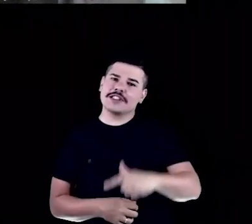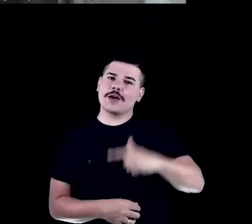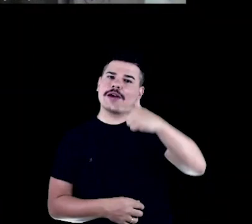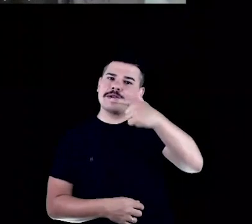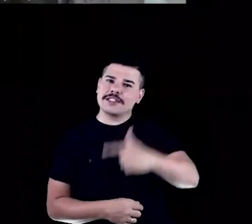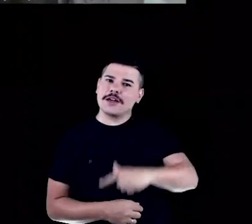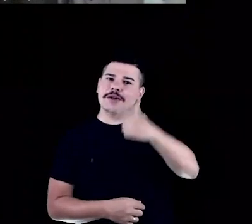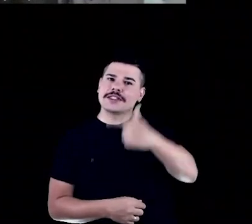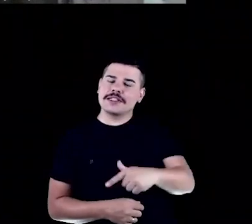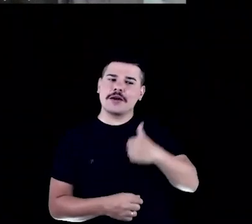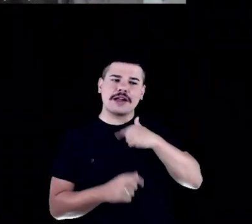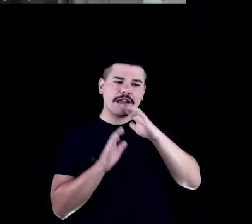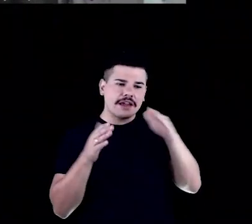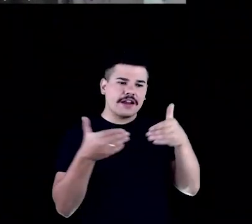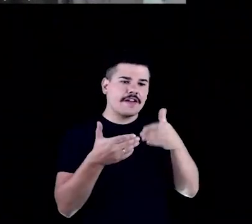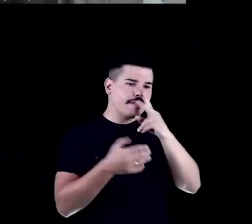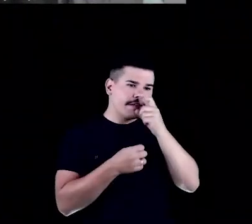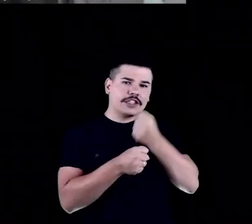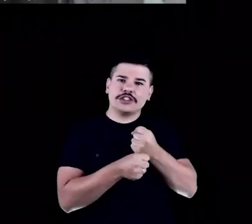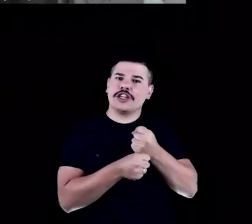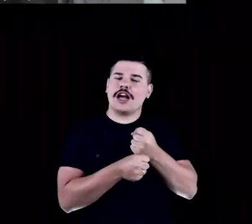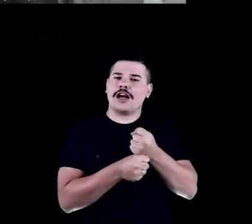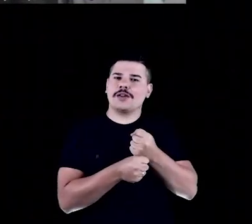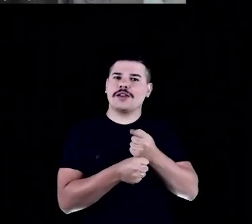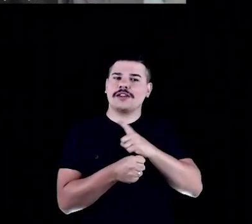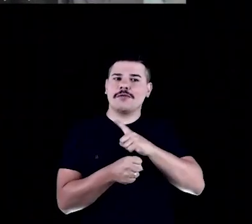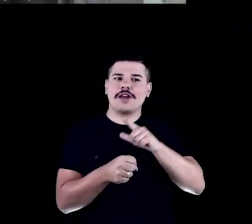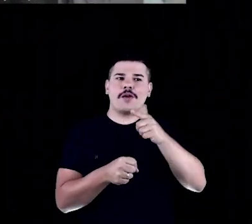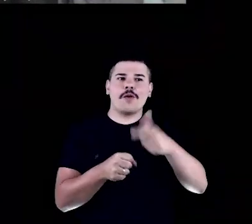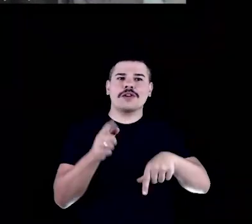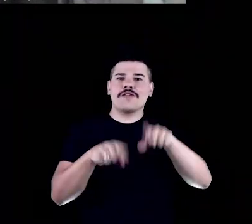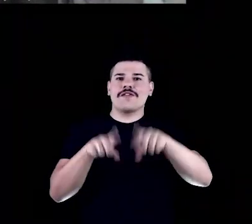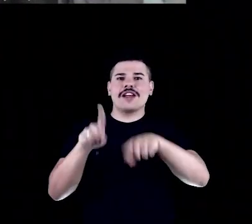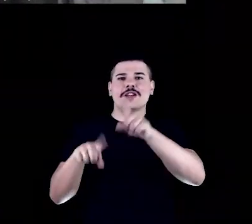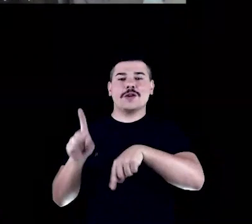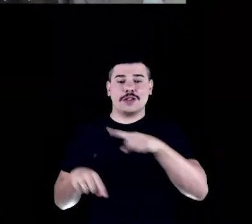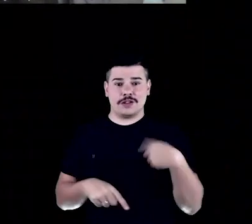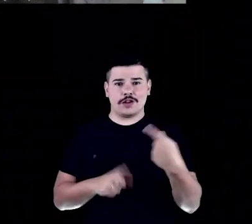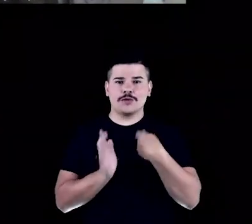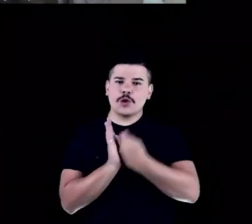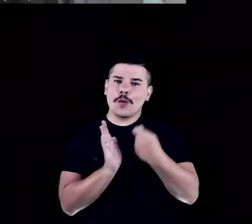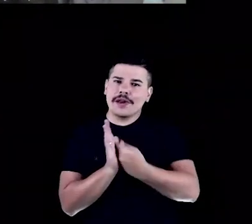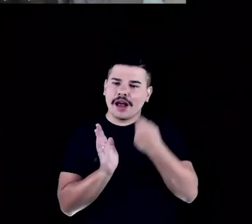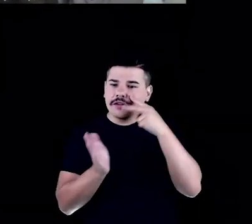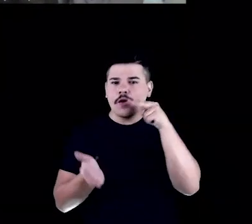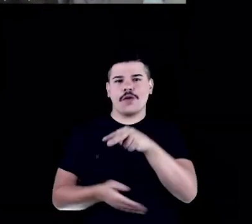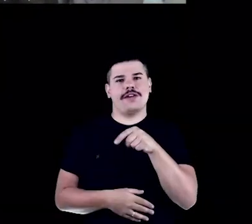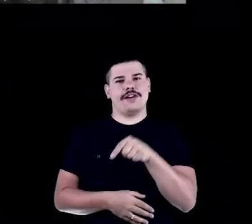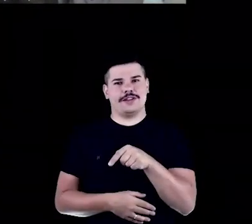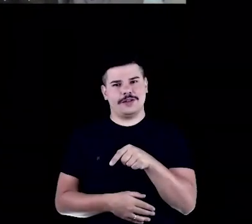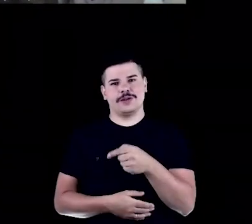de repetição, né, de confinamento e de pequenas variações que agora nós somos obrigados a